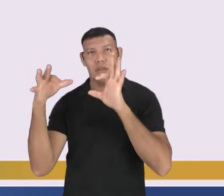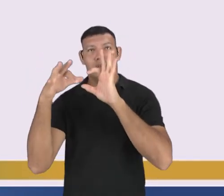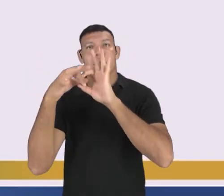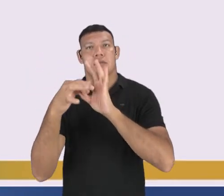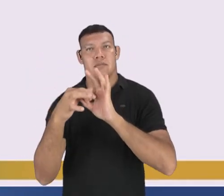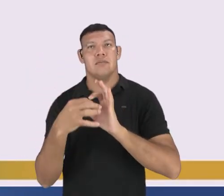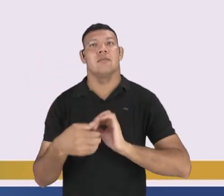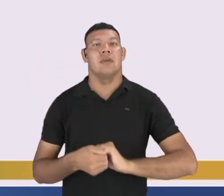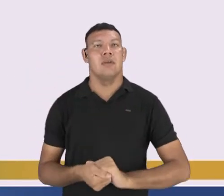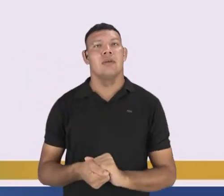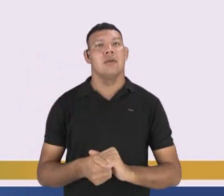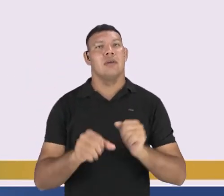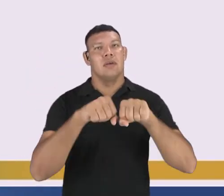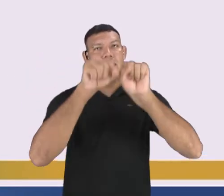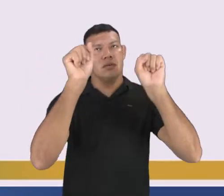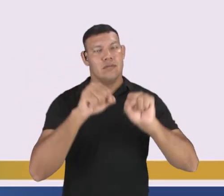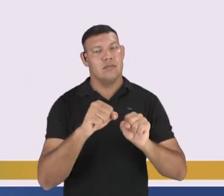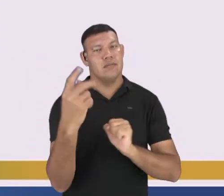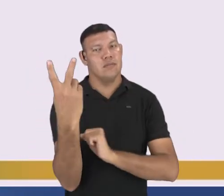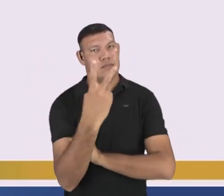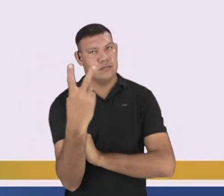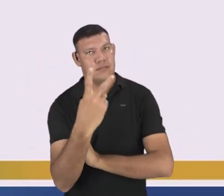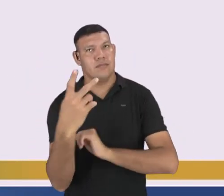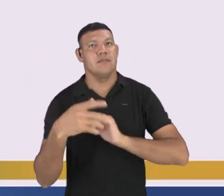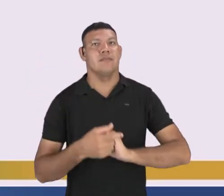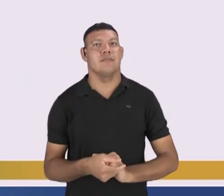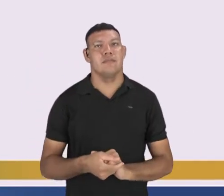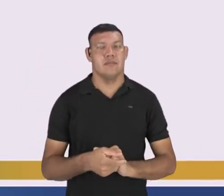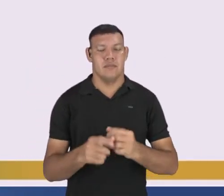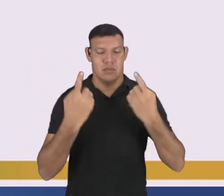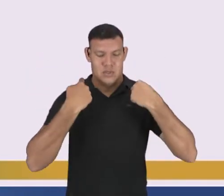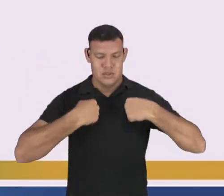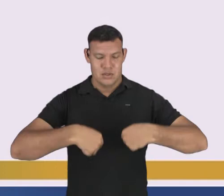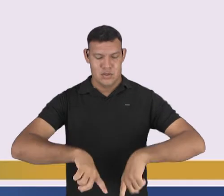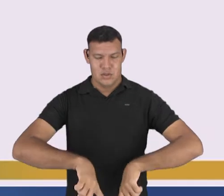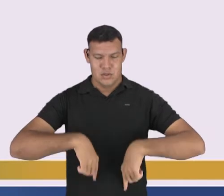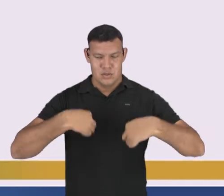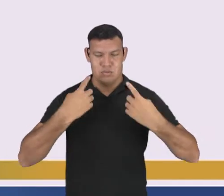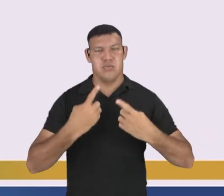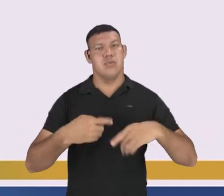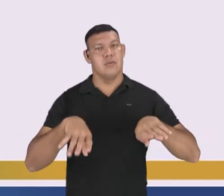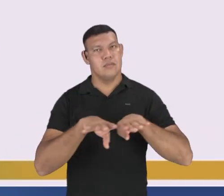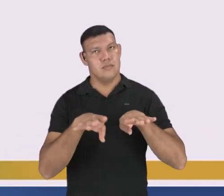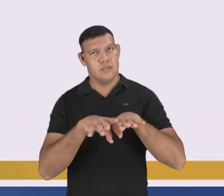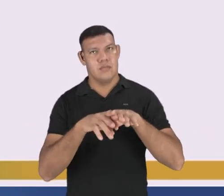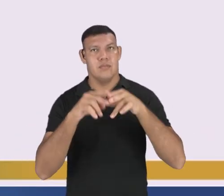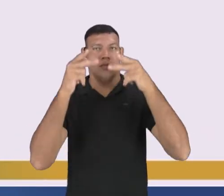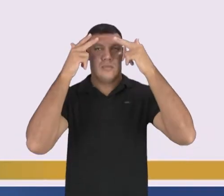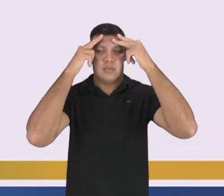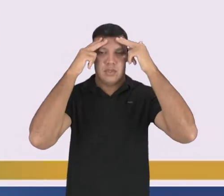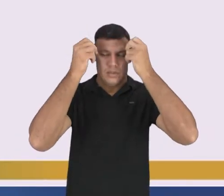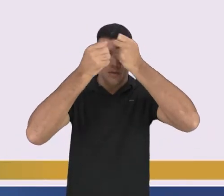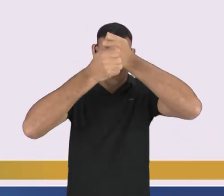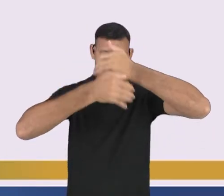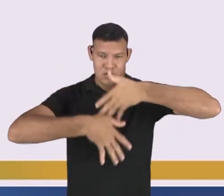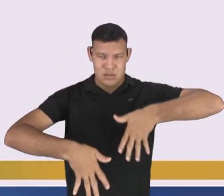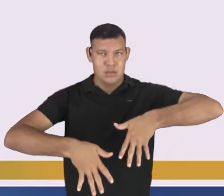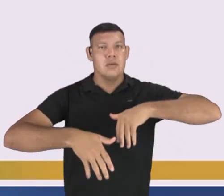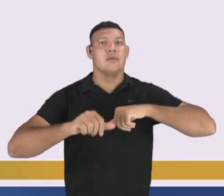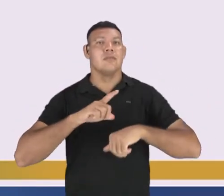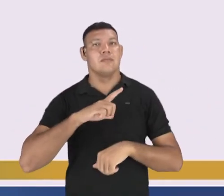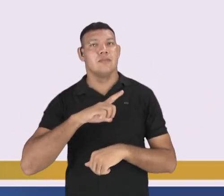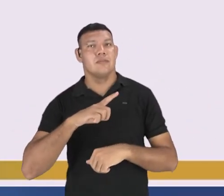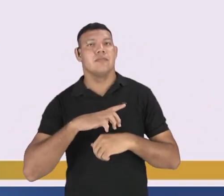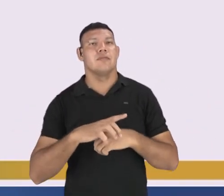O hipotálamo, ele faz parte tanto do sistema endócrino quanto do sistema nervoso. Além disso, existem várias